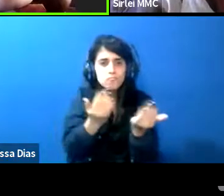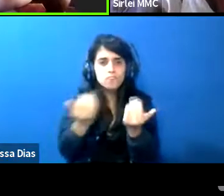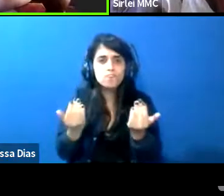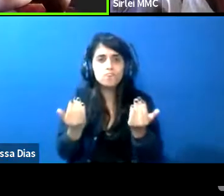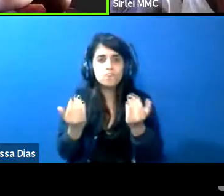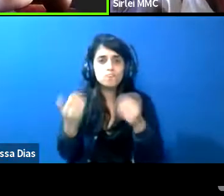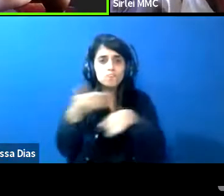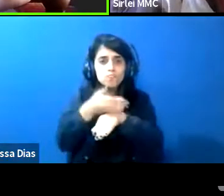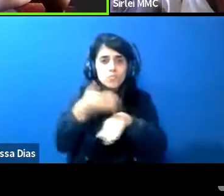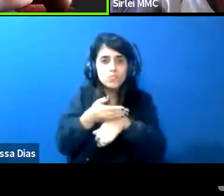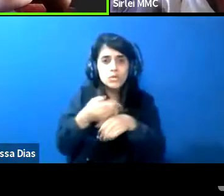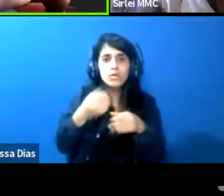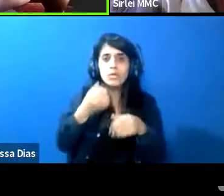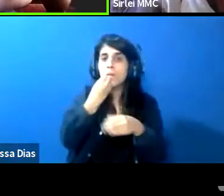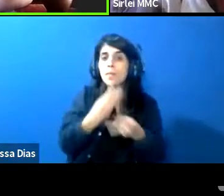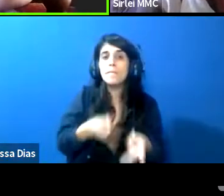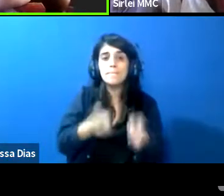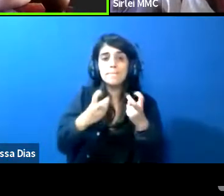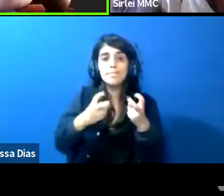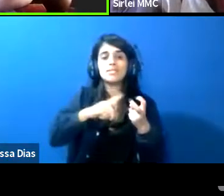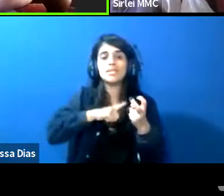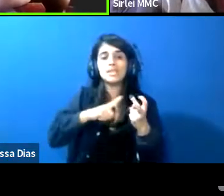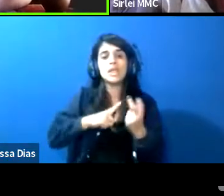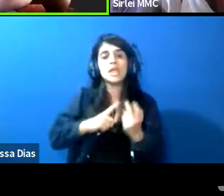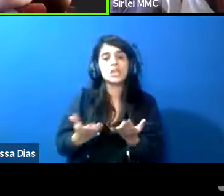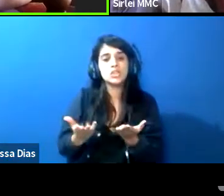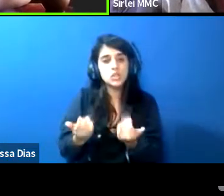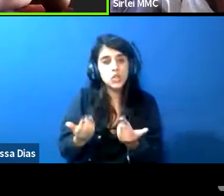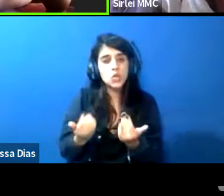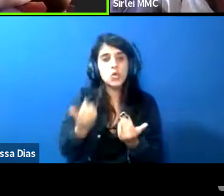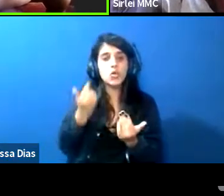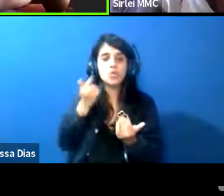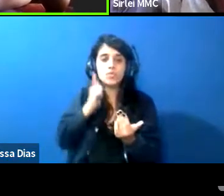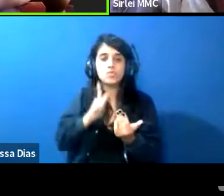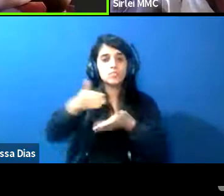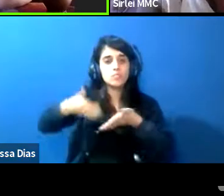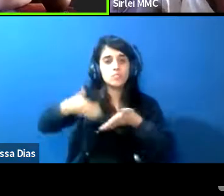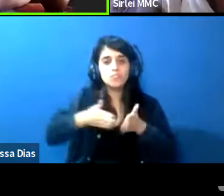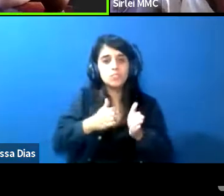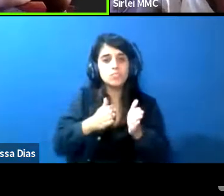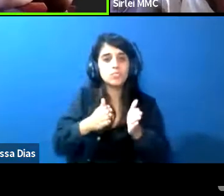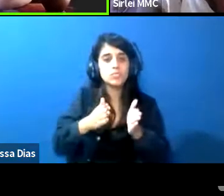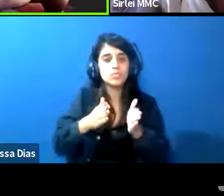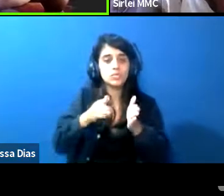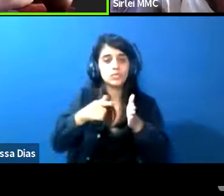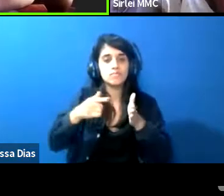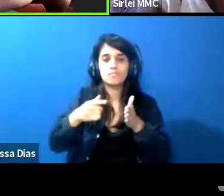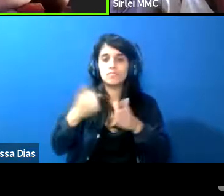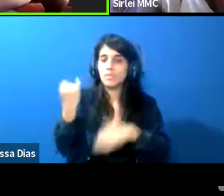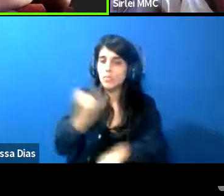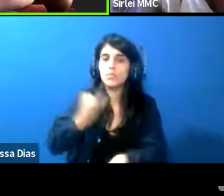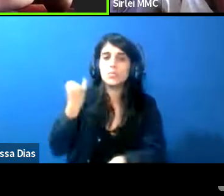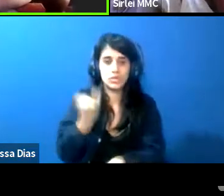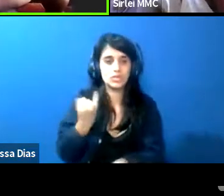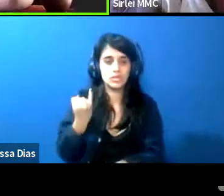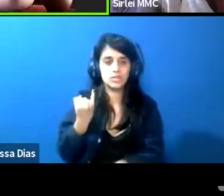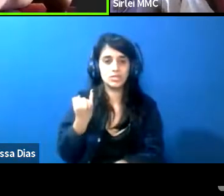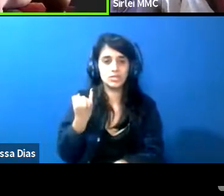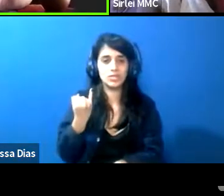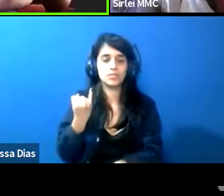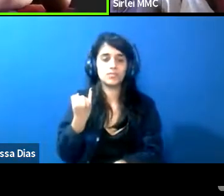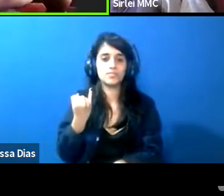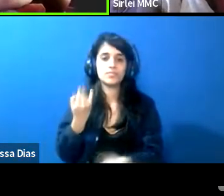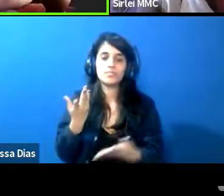do movimento, nos coletivos, na direção, tocando as nossas cooperativas, que são os guarda-chuvas dentro do nosso movimento. Então, assim, é